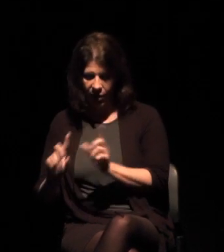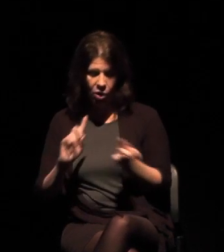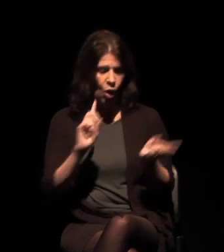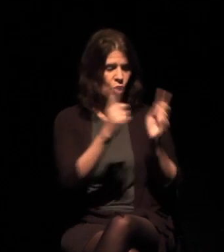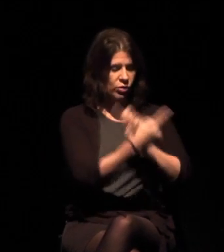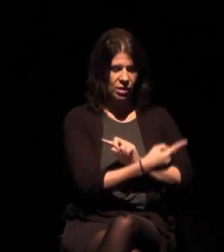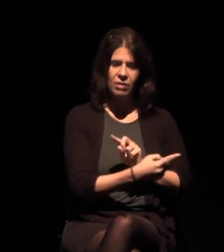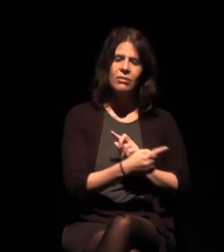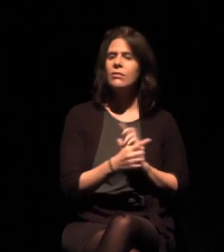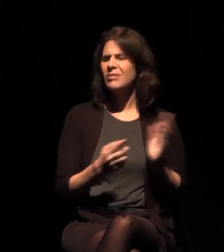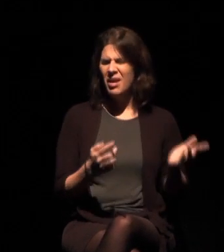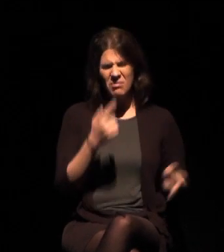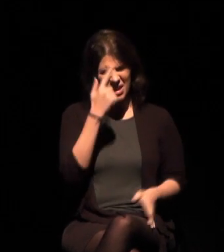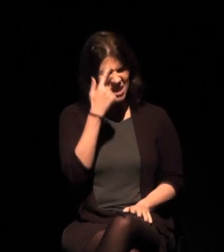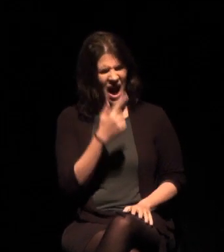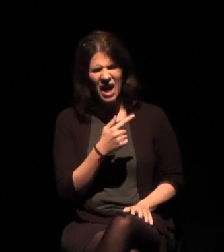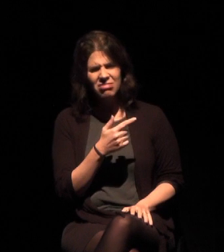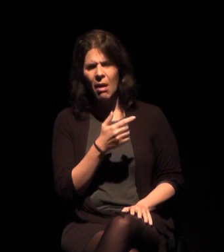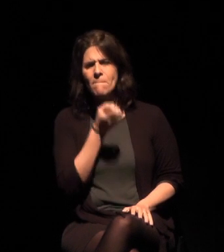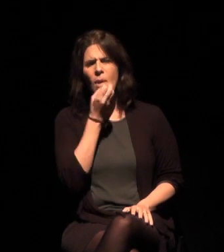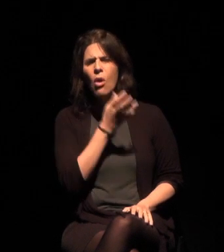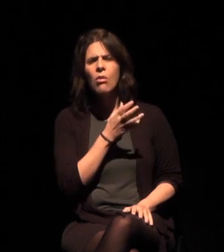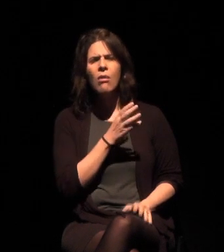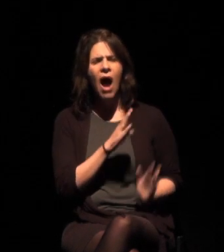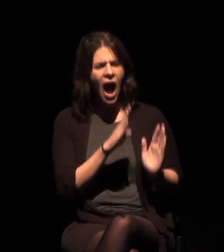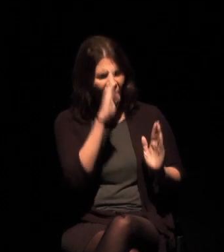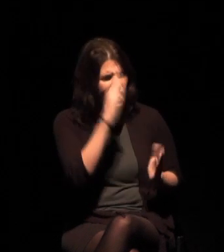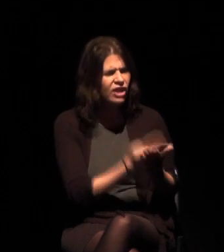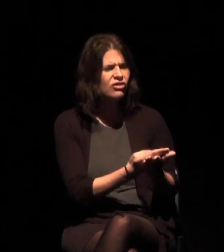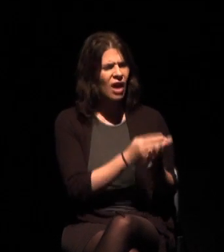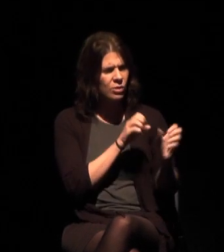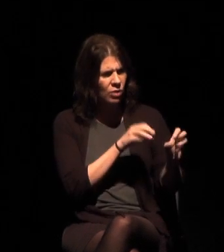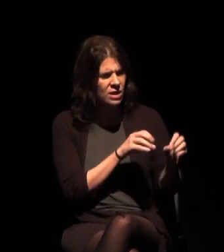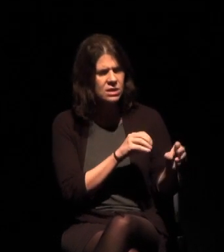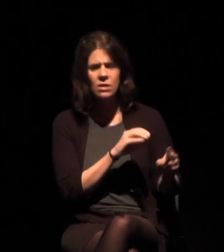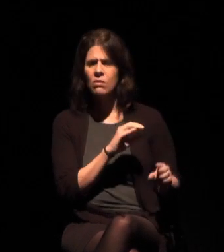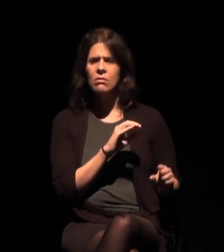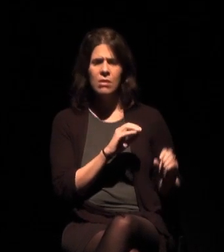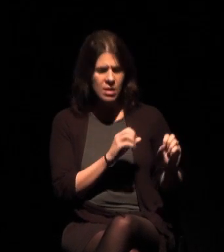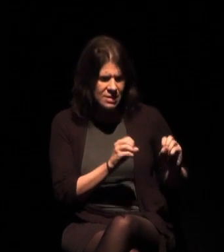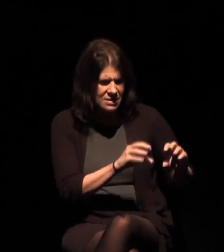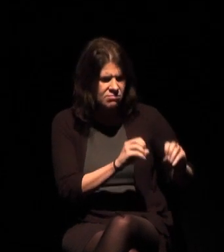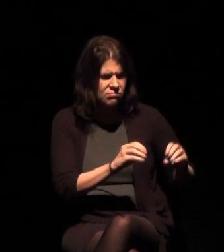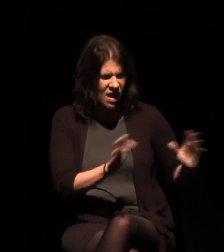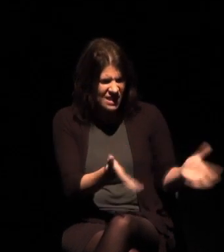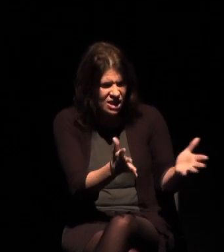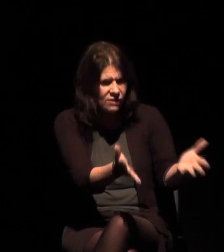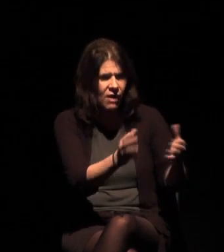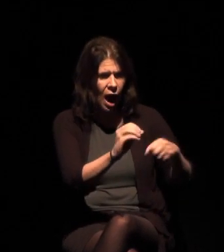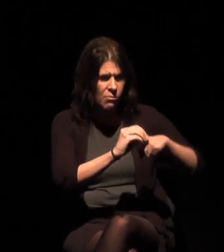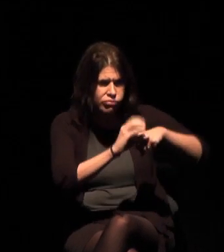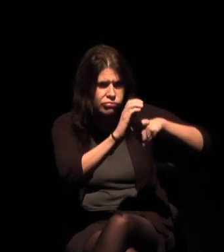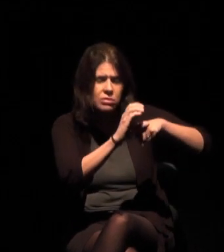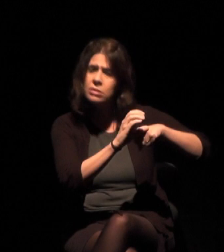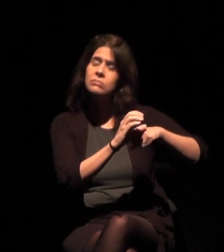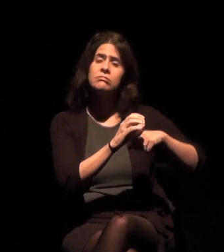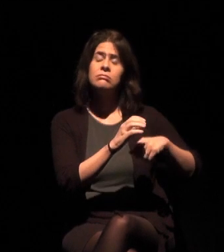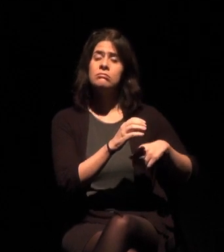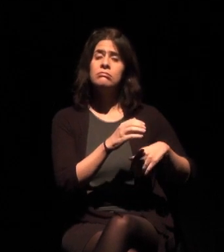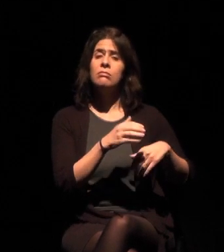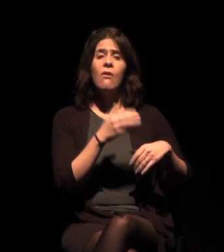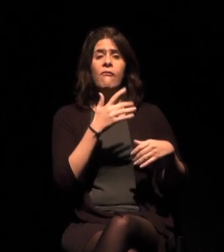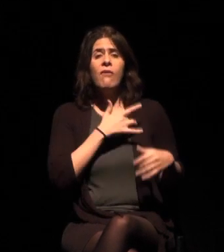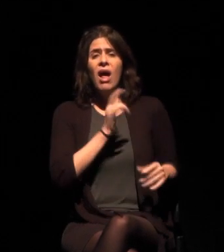em educação não vale a pena continuar a apostar na produção do conhecimento não vale a pena entrar na